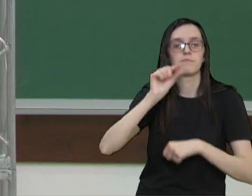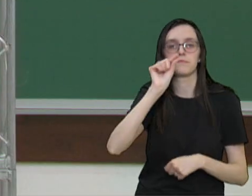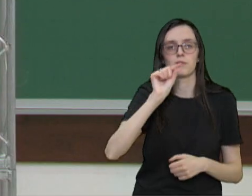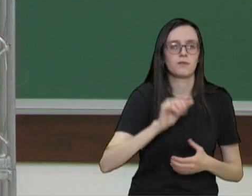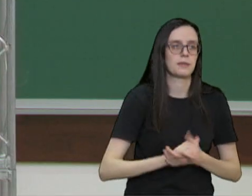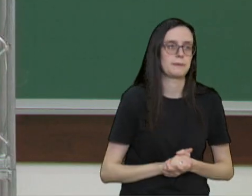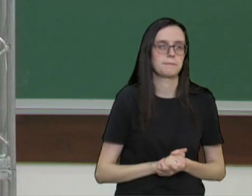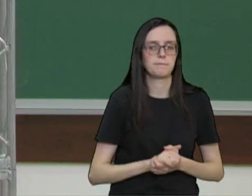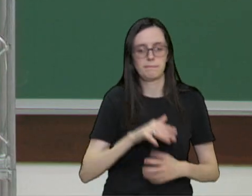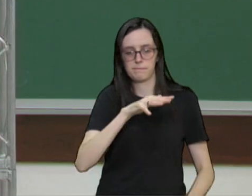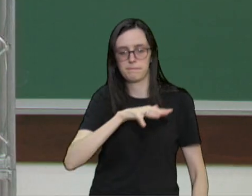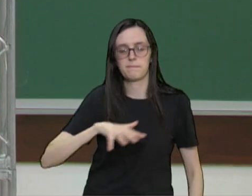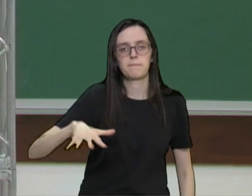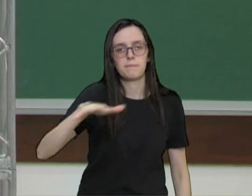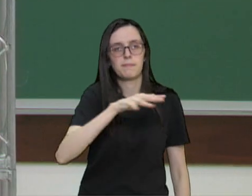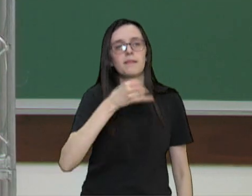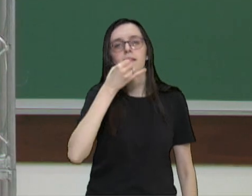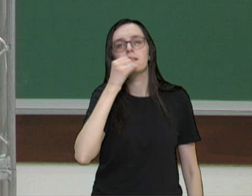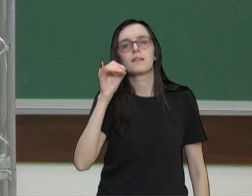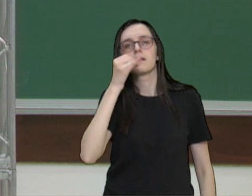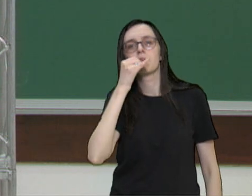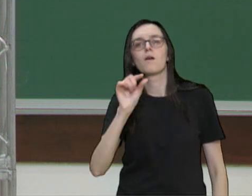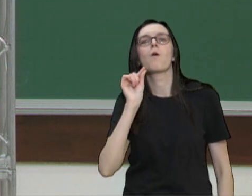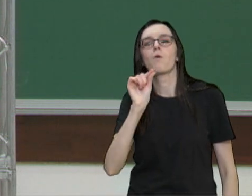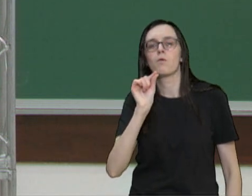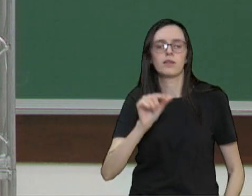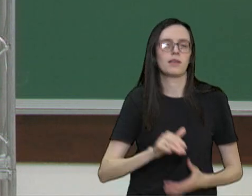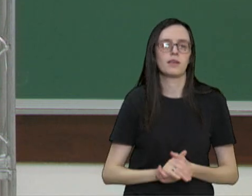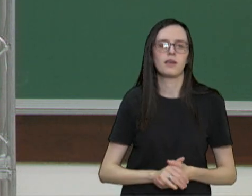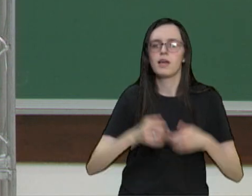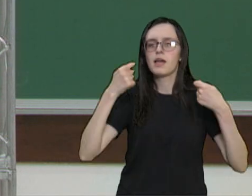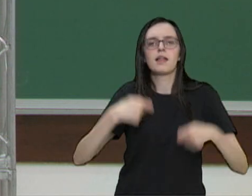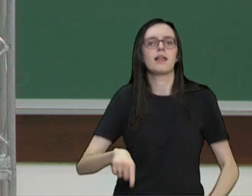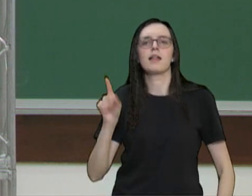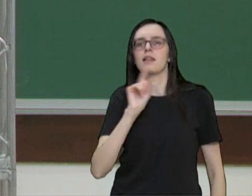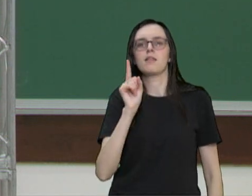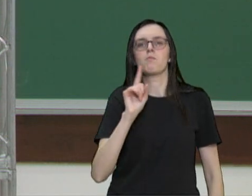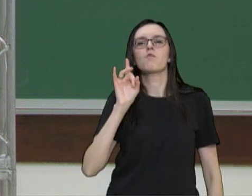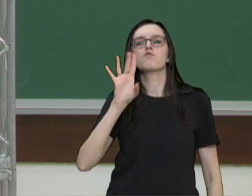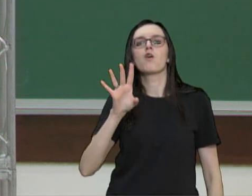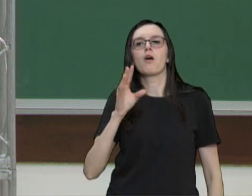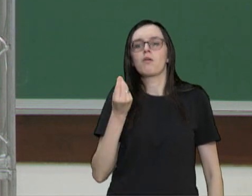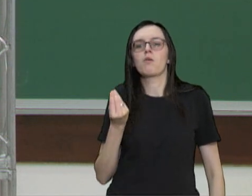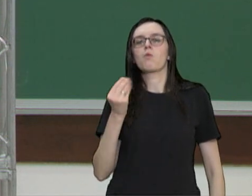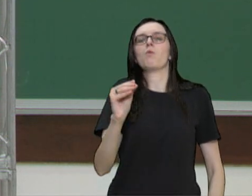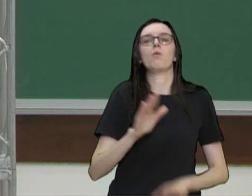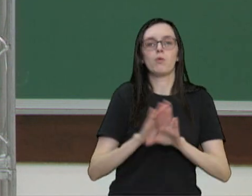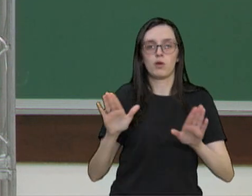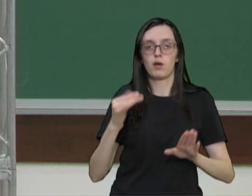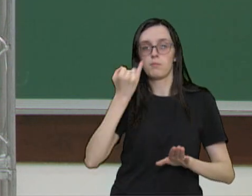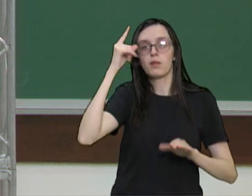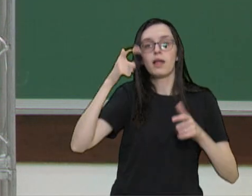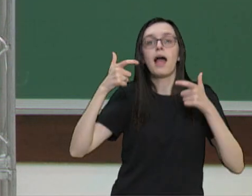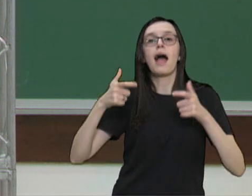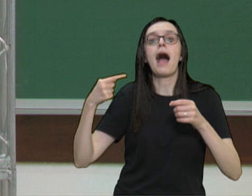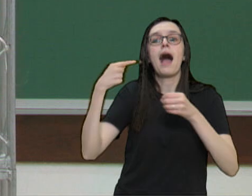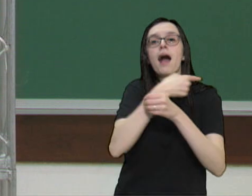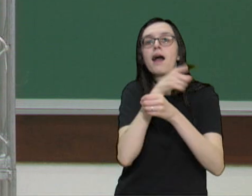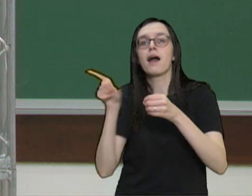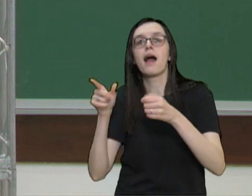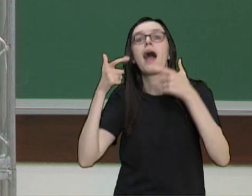Veja que o campo elétrico é uma grandeza que necessita não apenas de um valor para identificar ela, ela precisa também de uma direção e de um